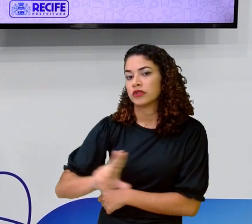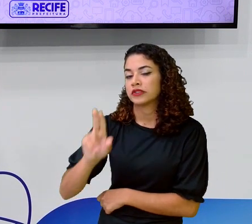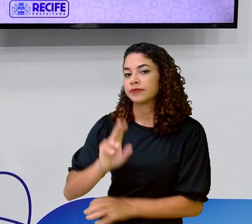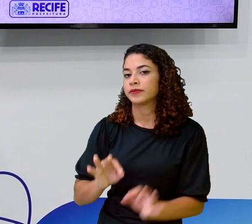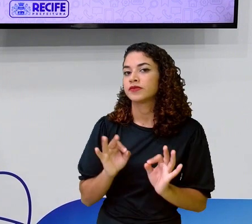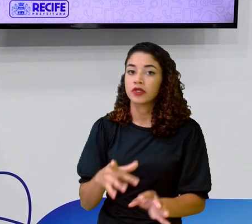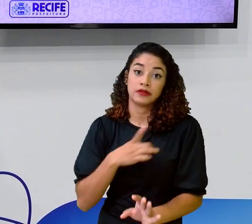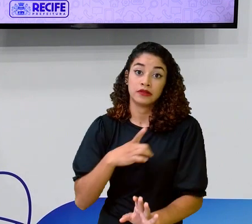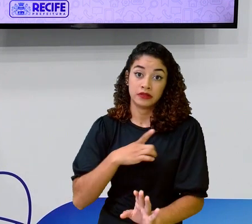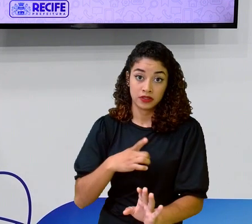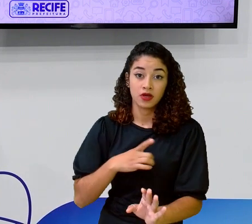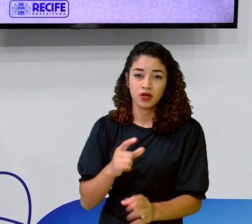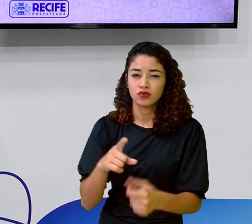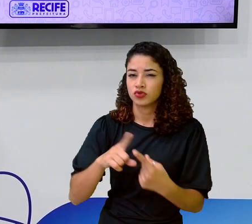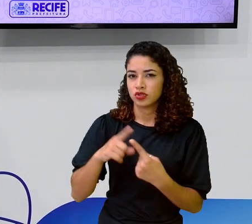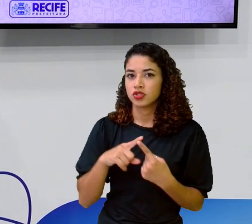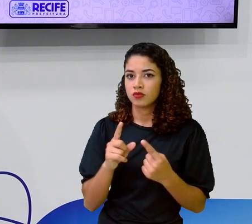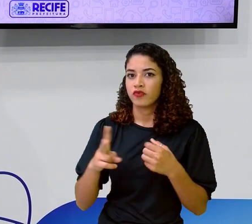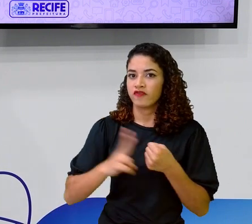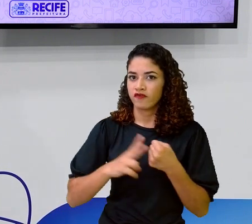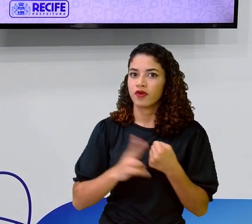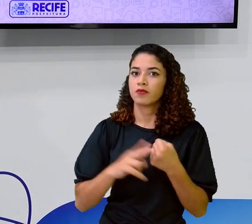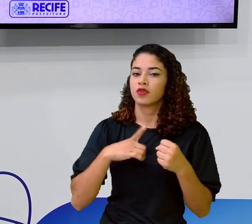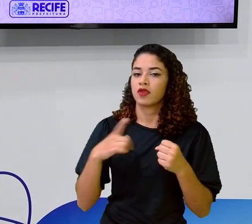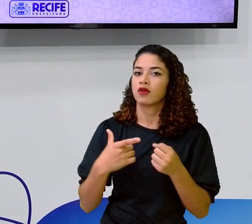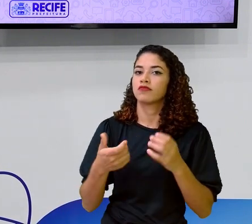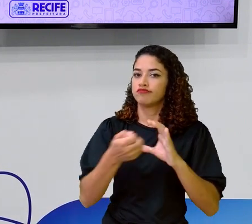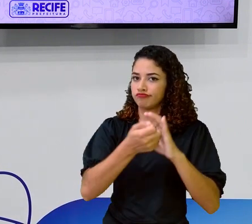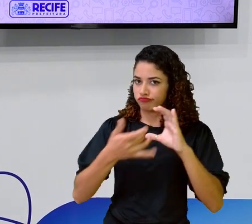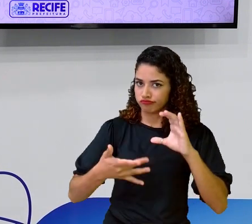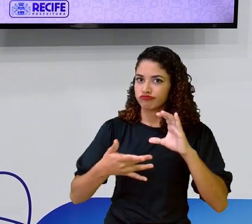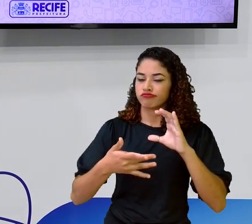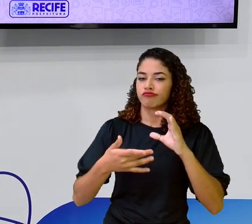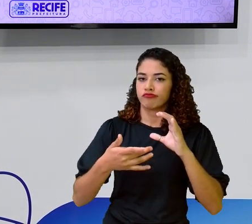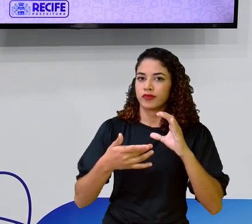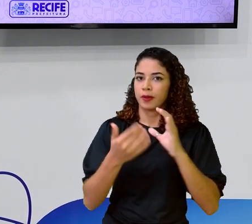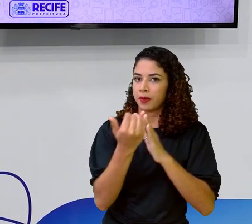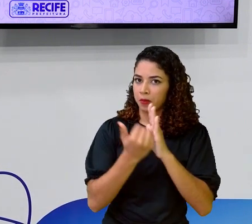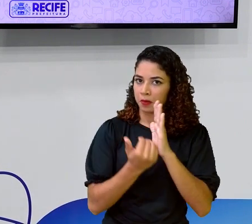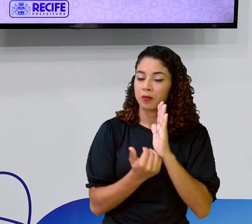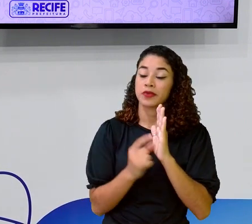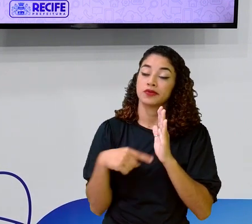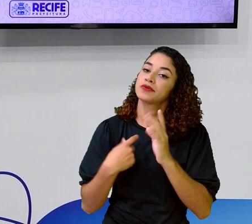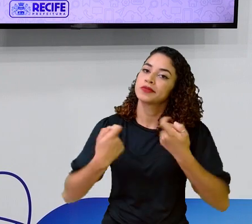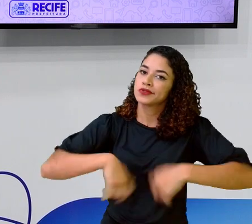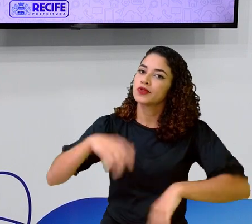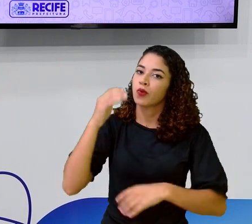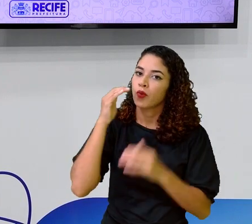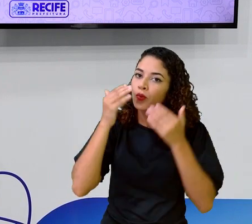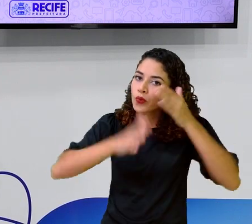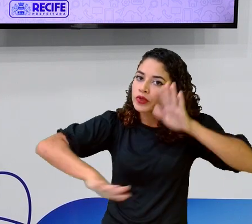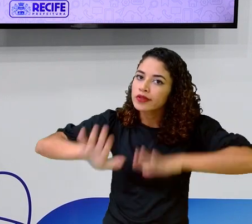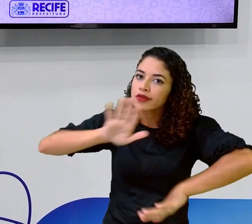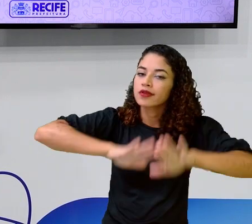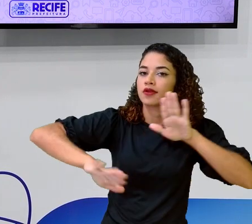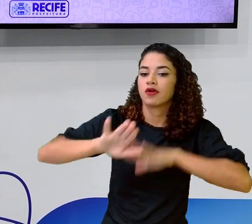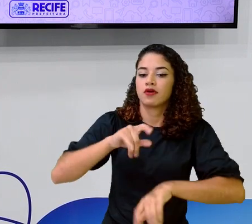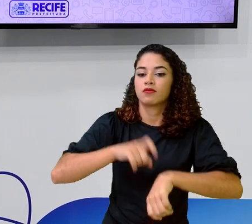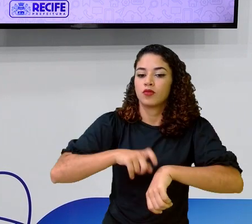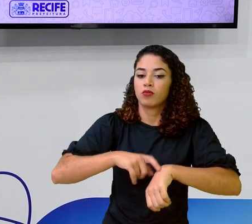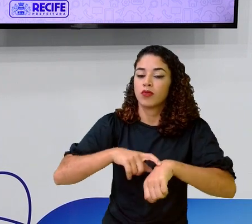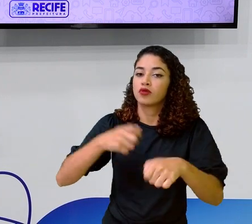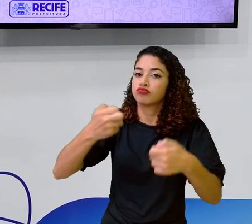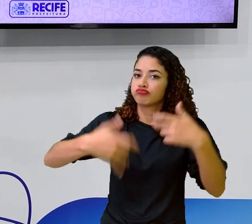esse tipo de verbo, essa classificação, então, a gente tem que ter, um pouquinho de cuidado, nessa escolha, aí, para,